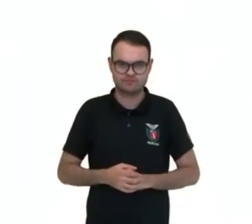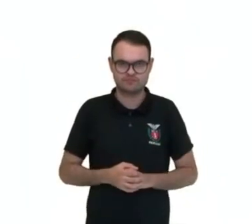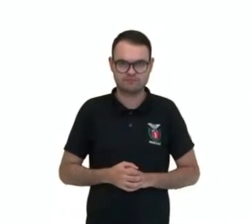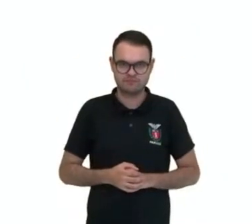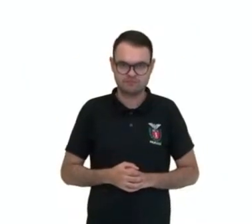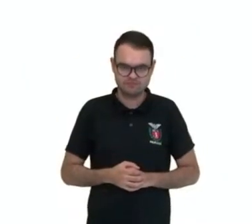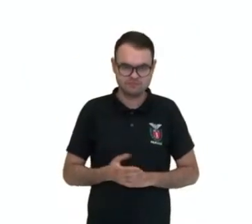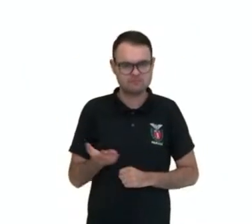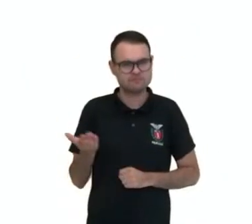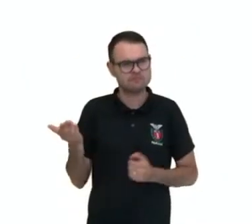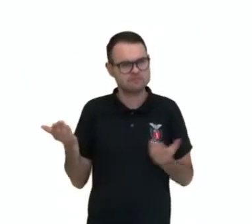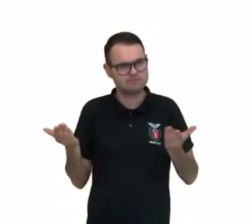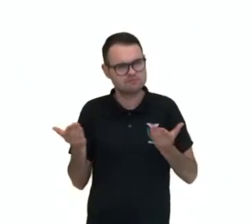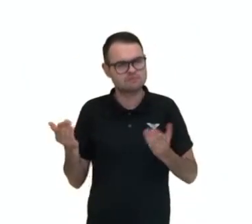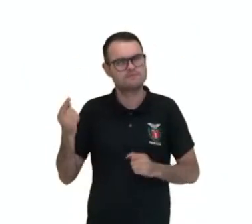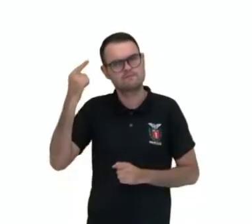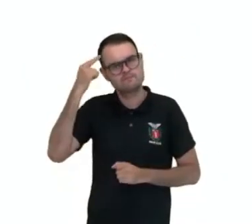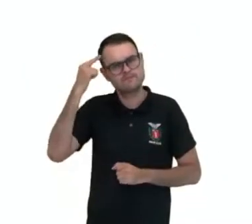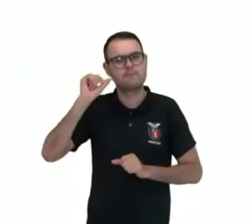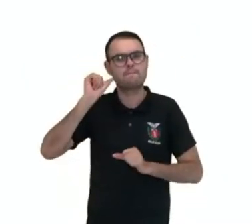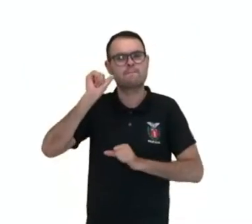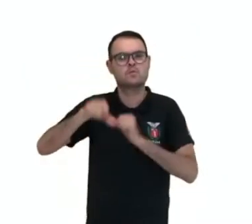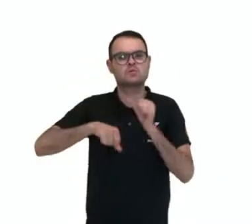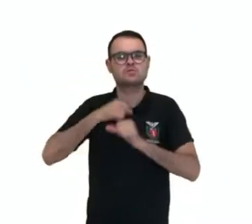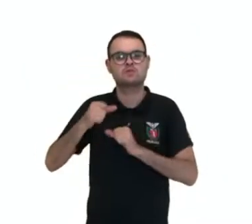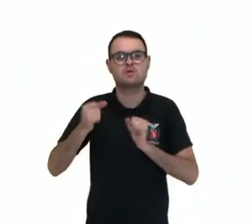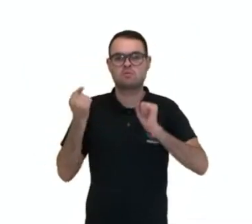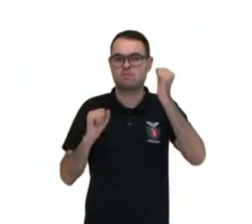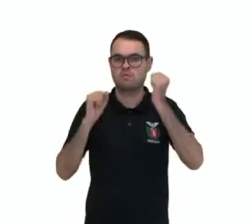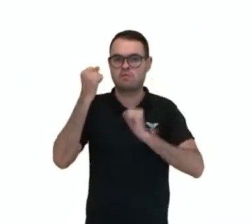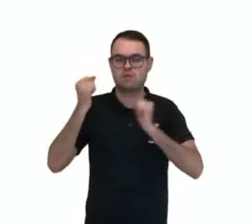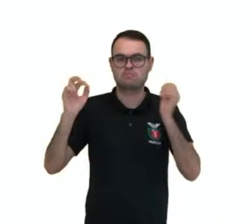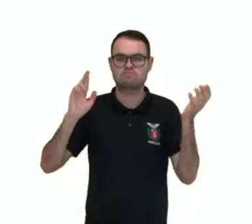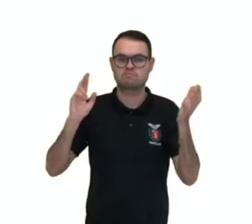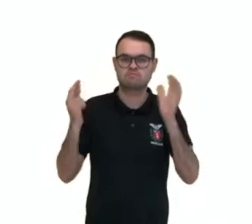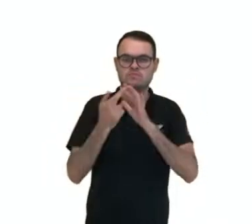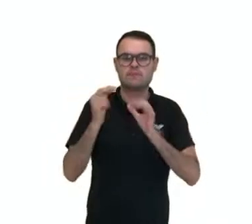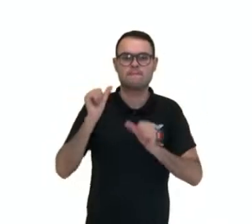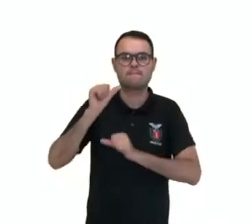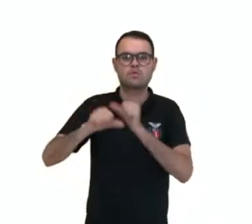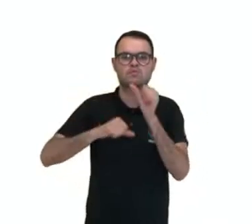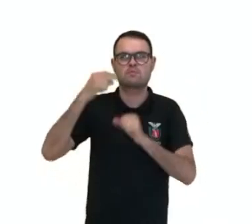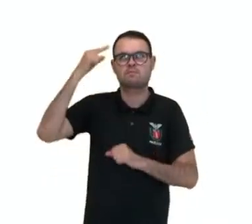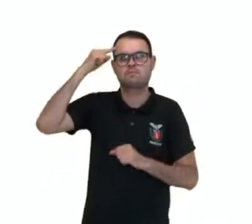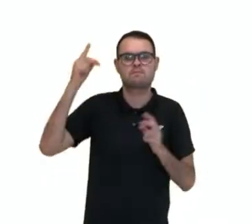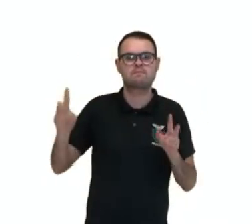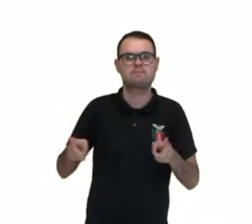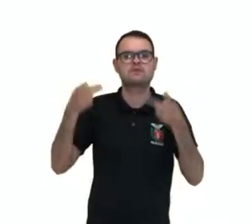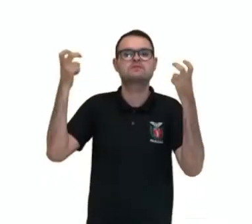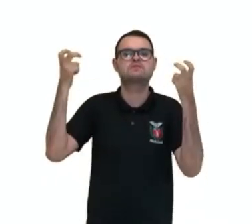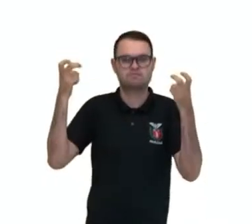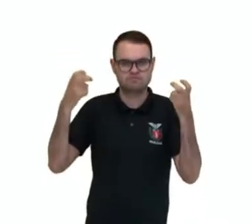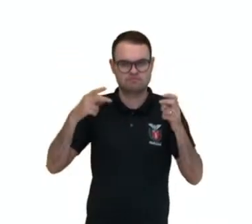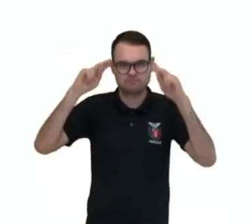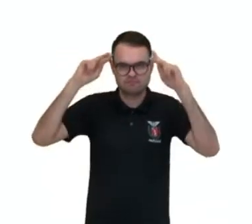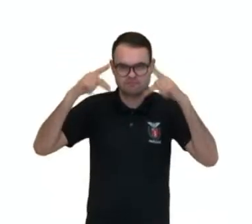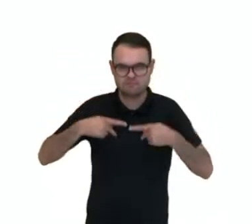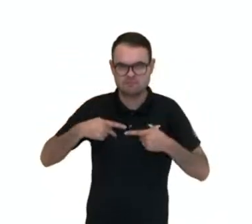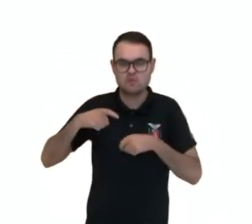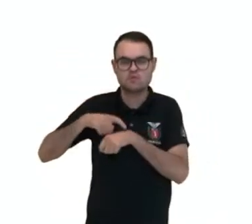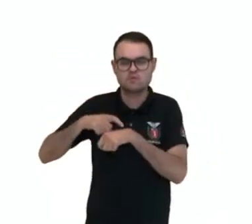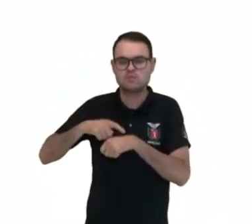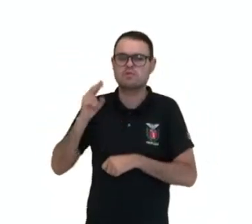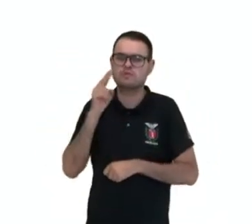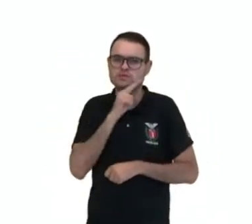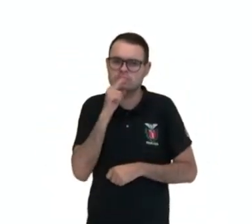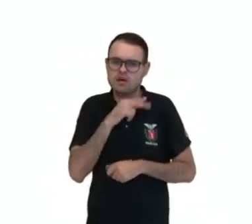refletir aqui. As mudanças advindas da Revolução Industrial transformaram a percepção do ser humano diante do tempo, de suas